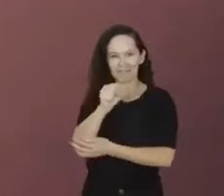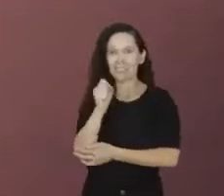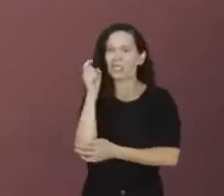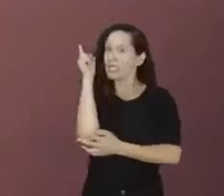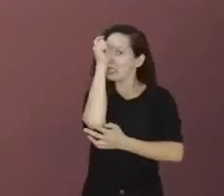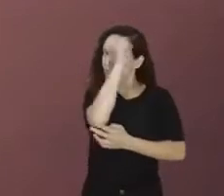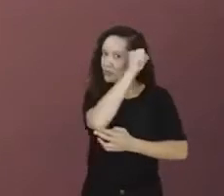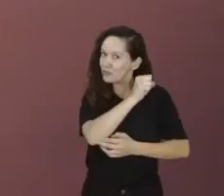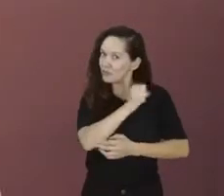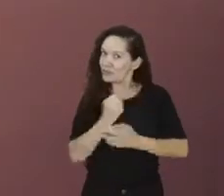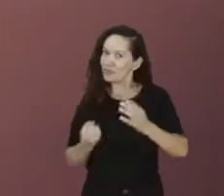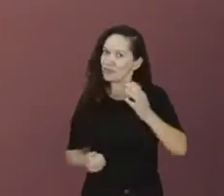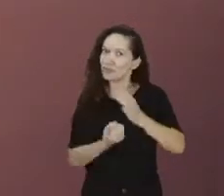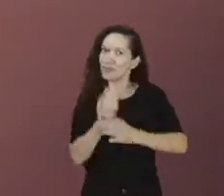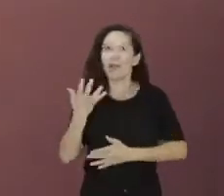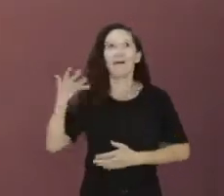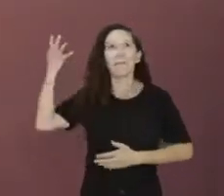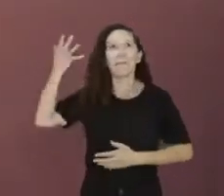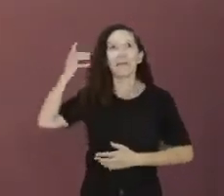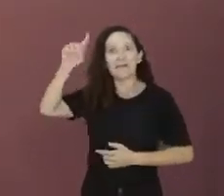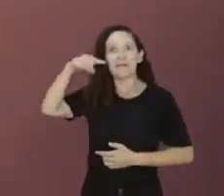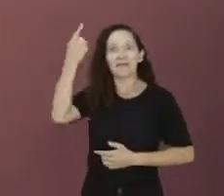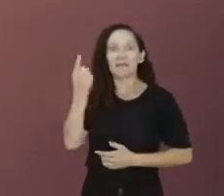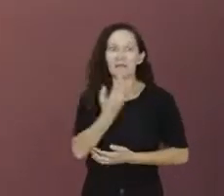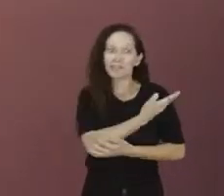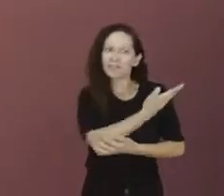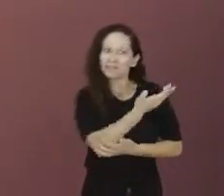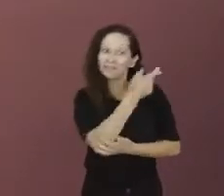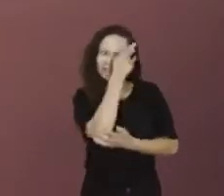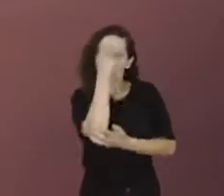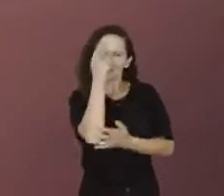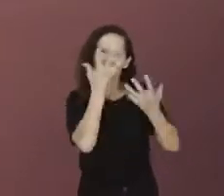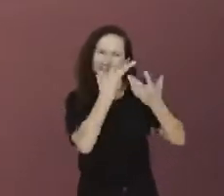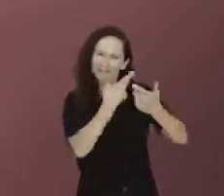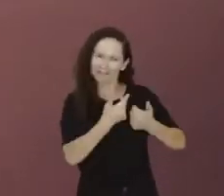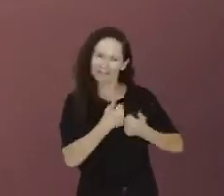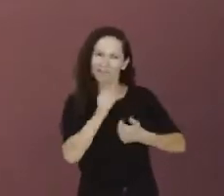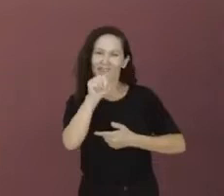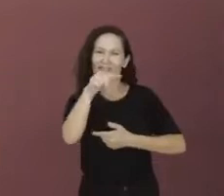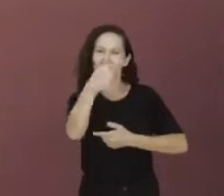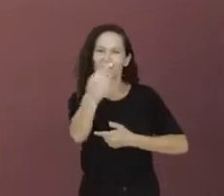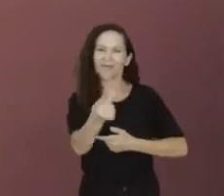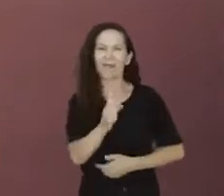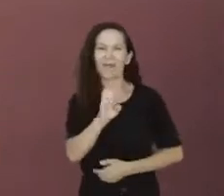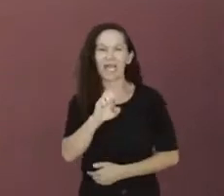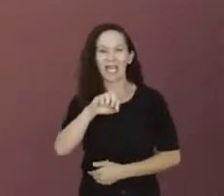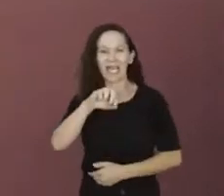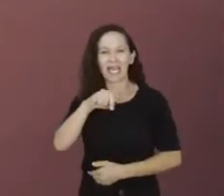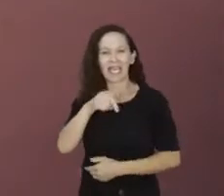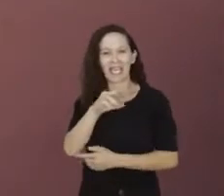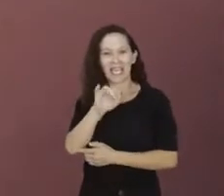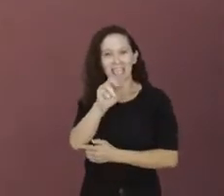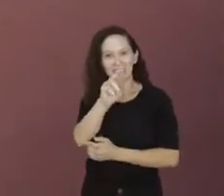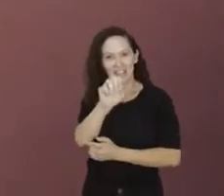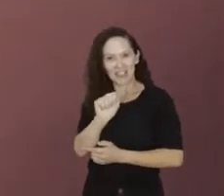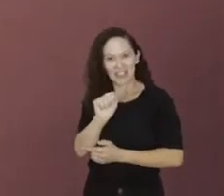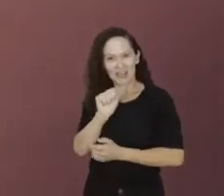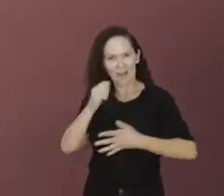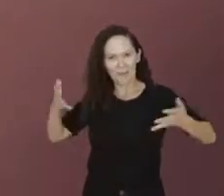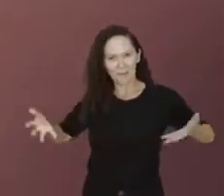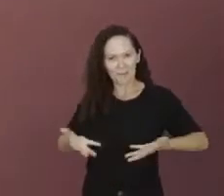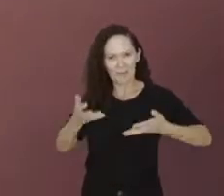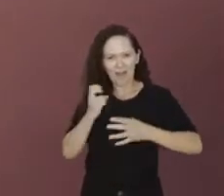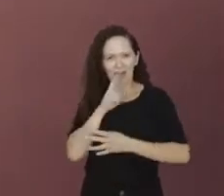depois de tantas falas muito boas, assim, depois de uma fala da Indira, que joga todo mundo para cima. Assim,